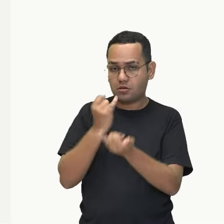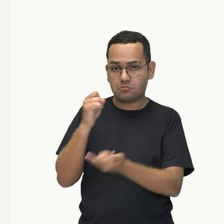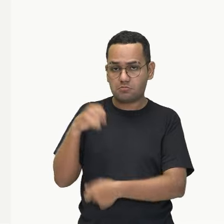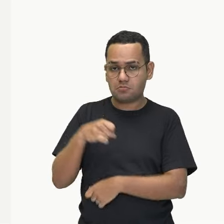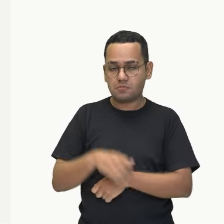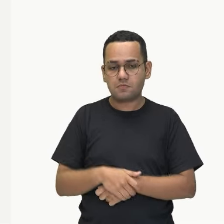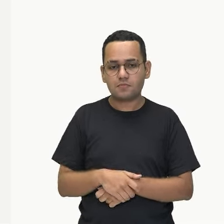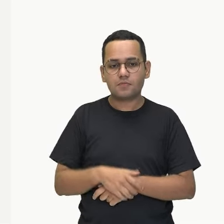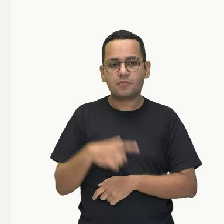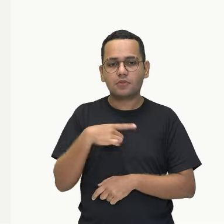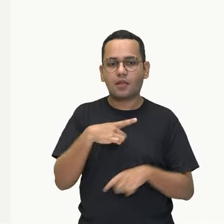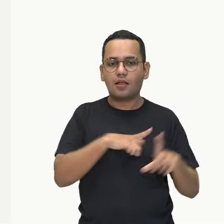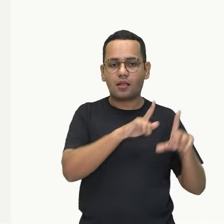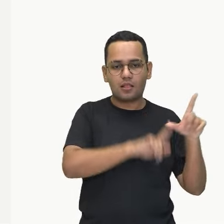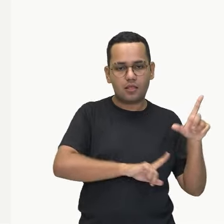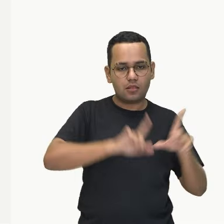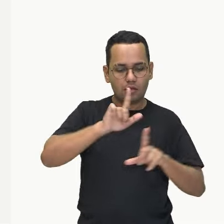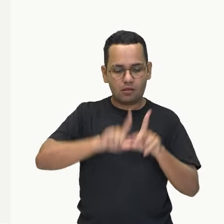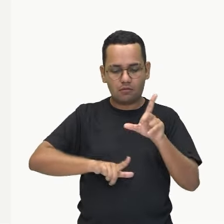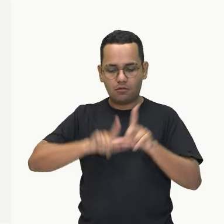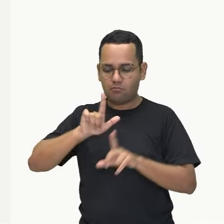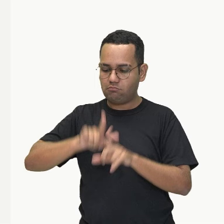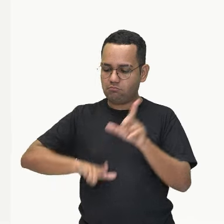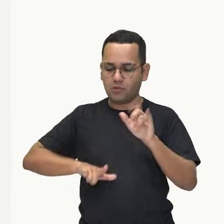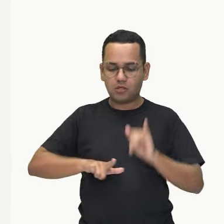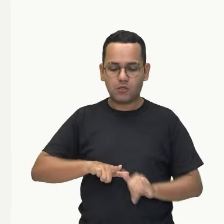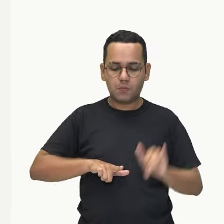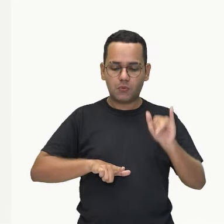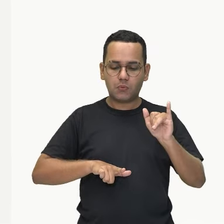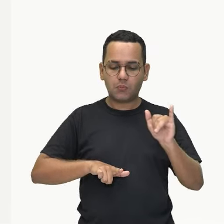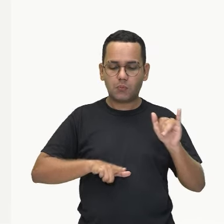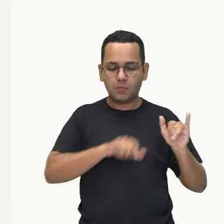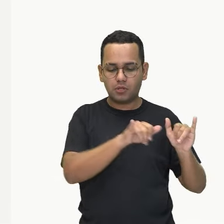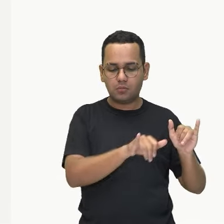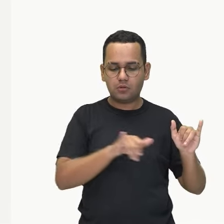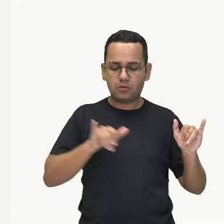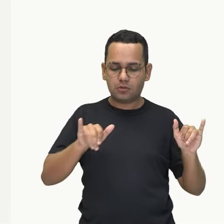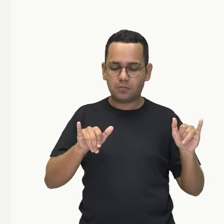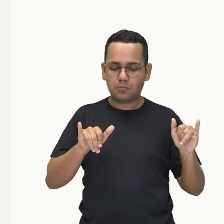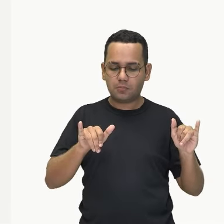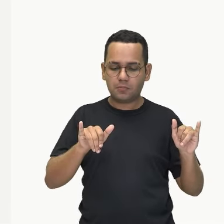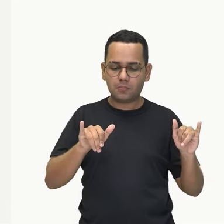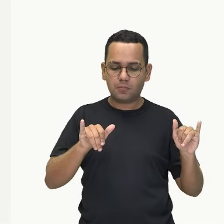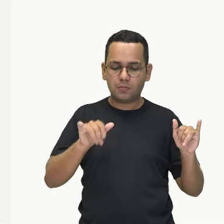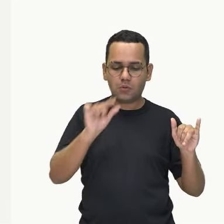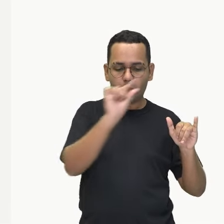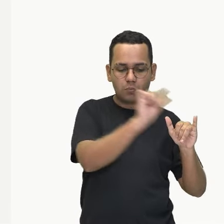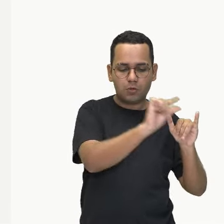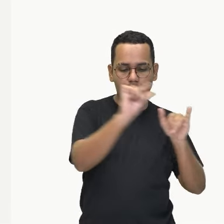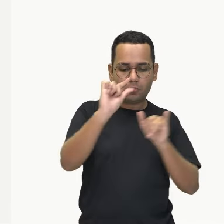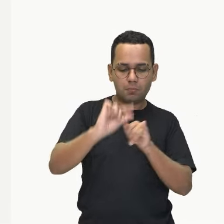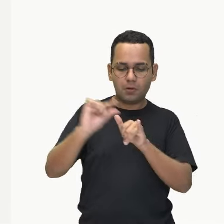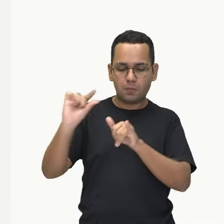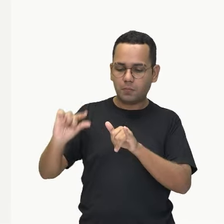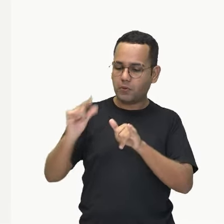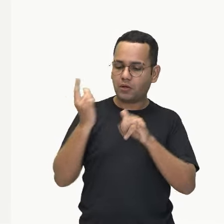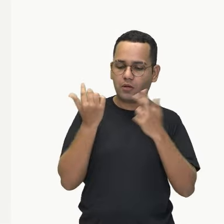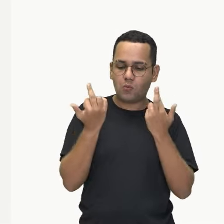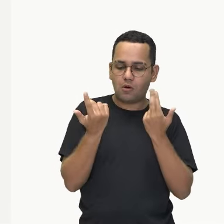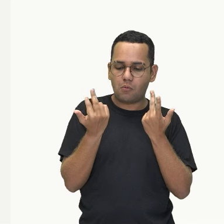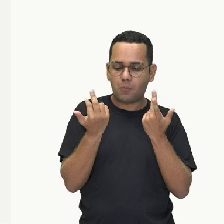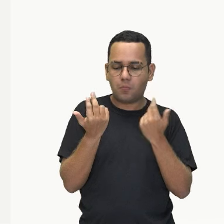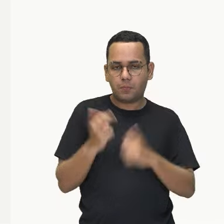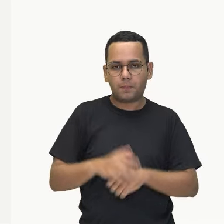a mesma variável, que é o y. Todas essas variáveis possuem o mesmo